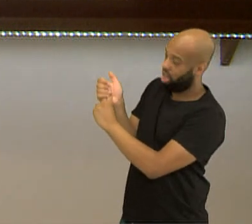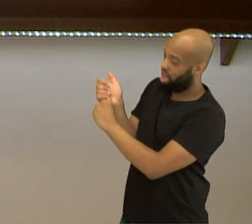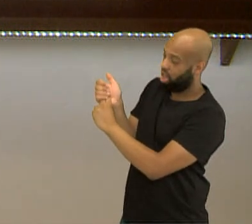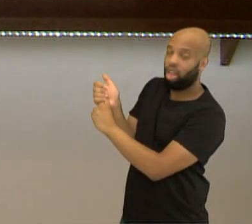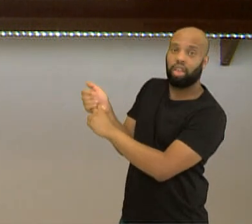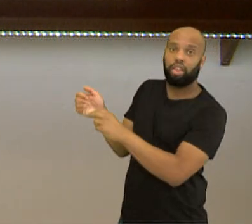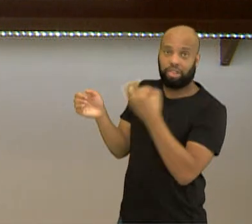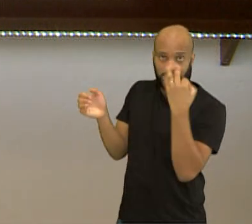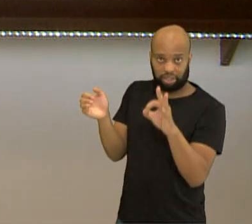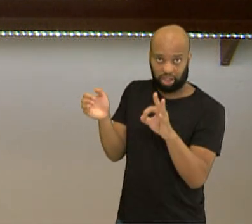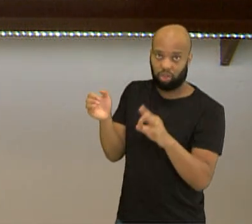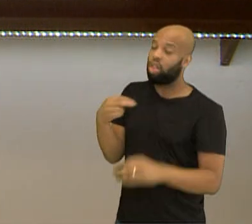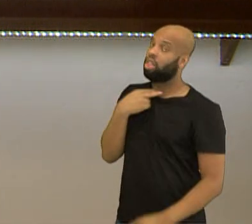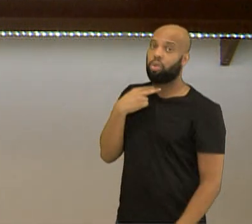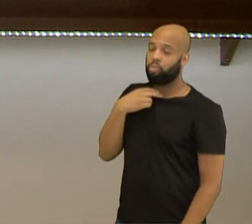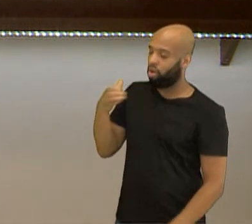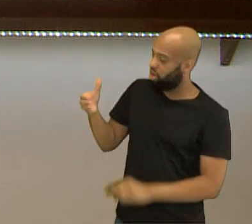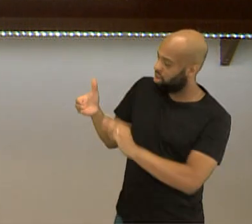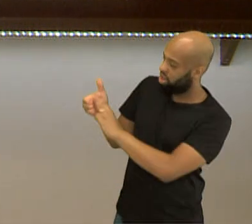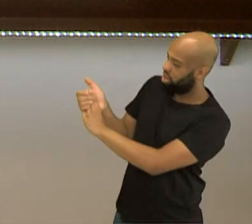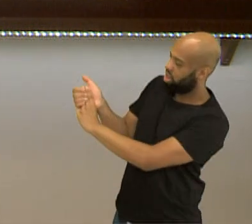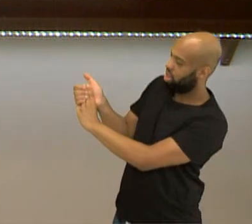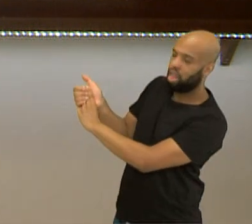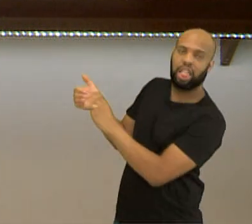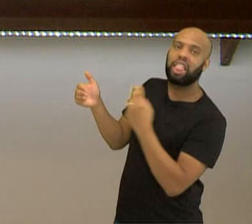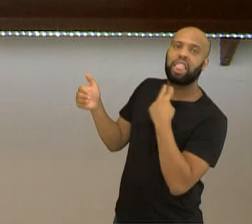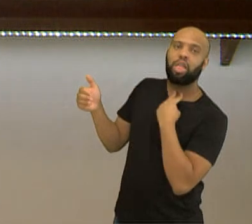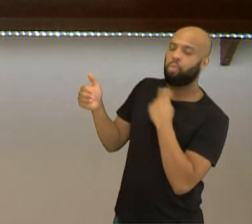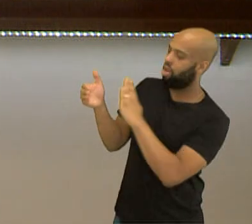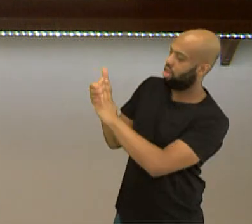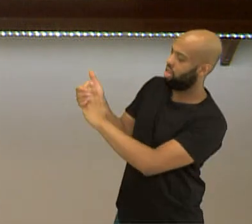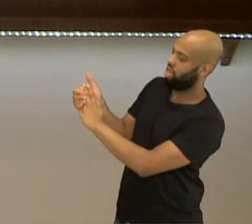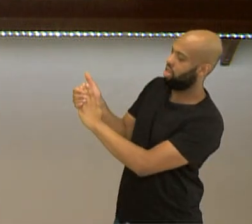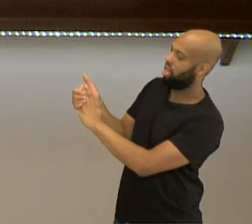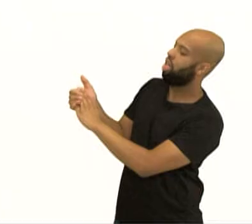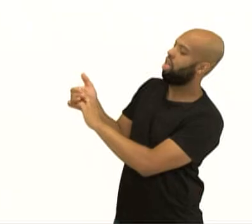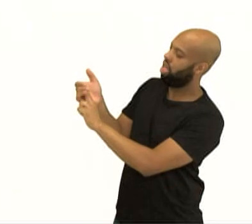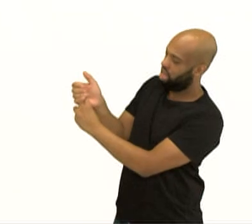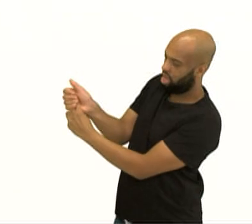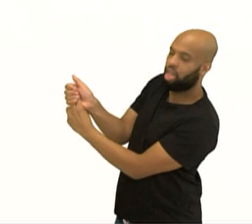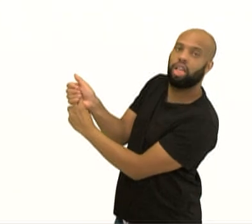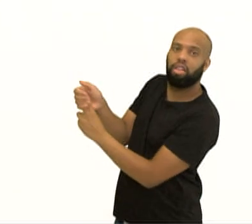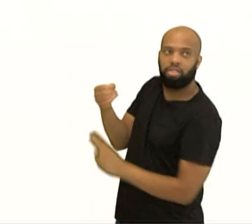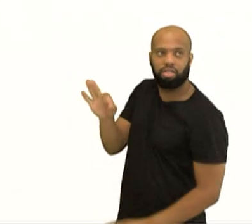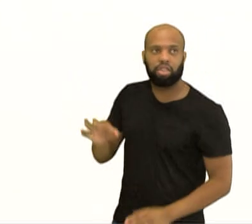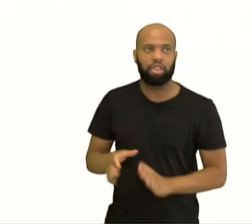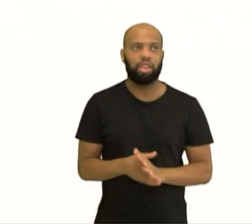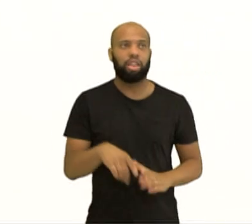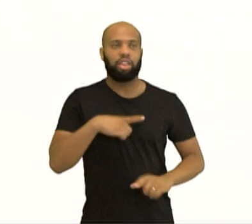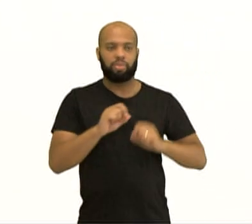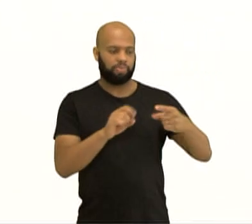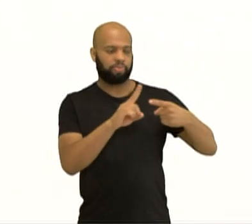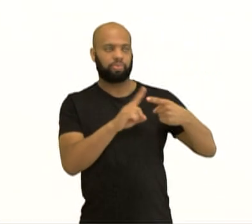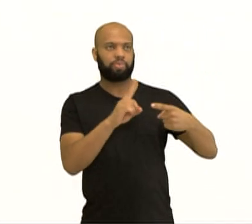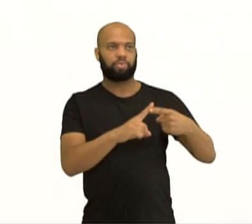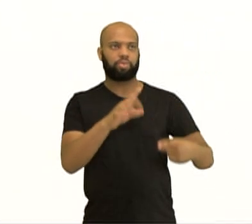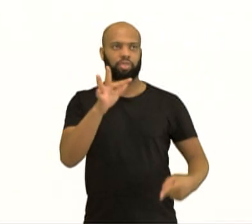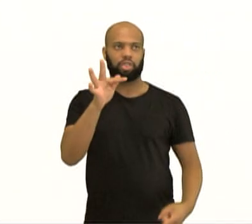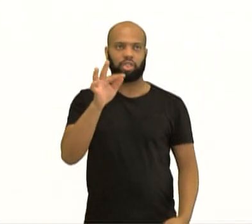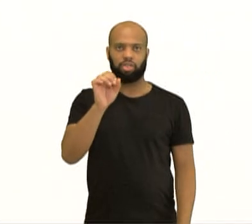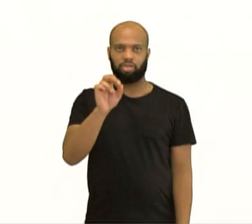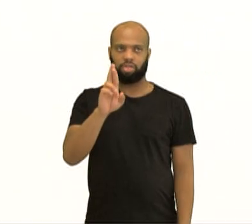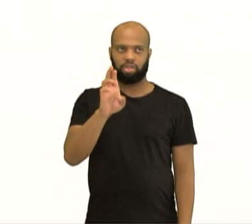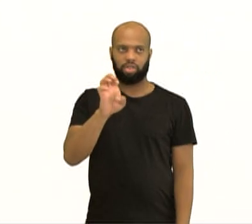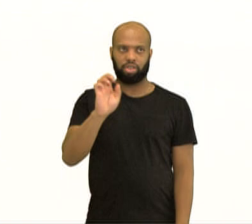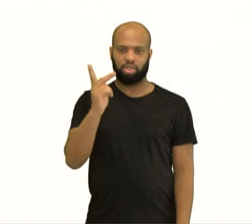tá ótimo para você segurar, essa raquete tá perfeita. E nós temos o forehand e o backhand. Como que funciona